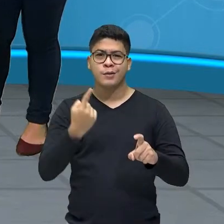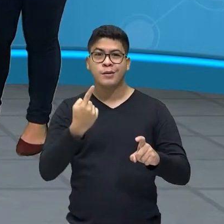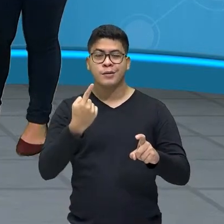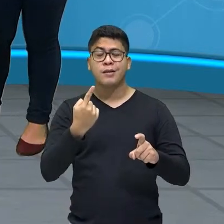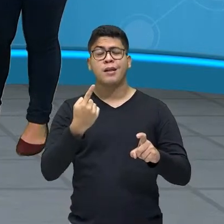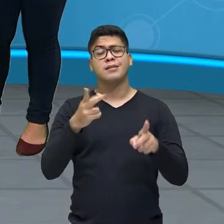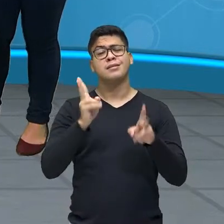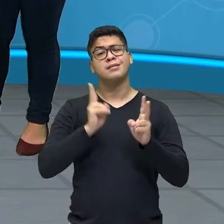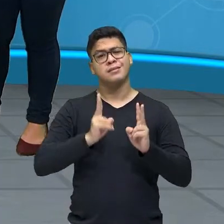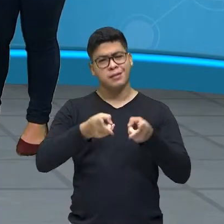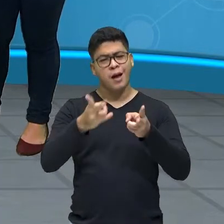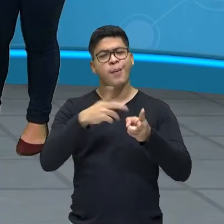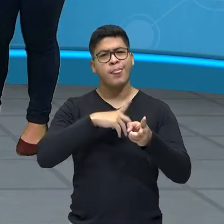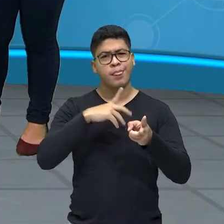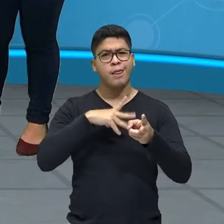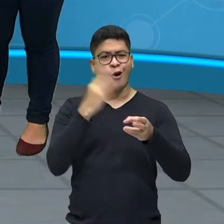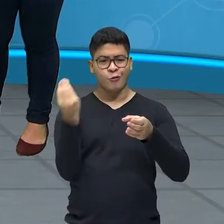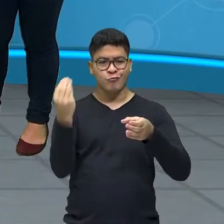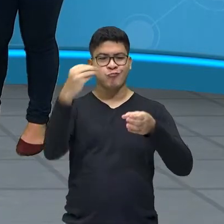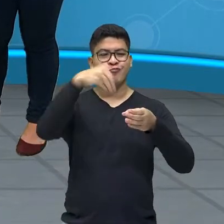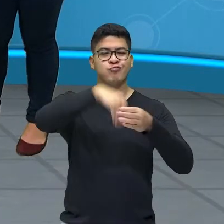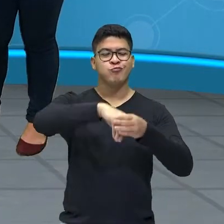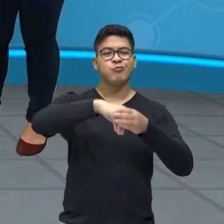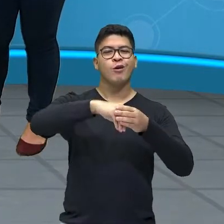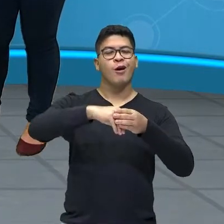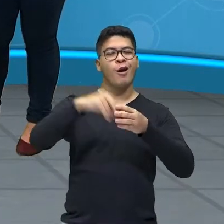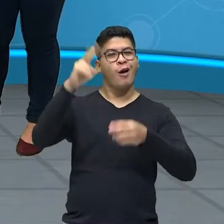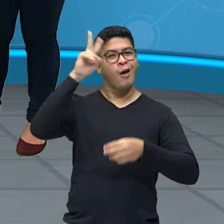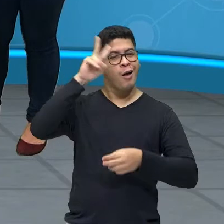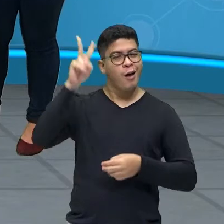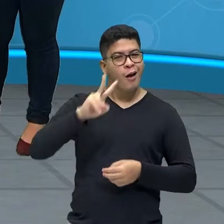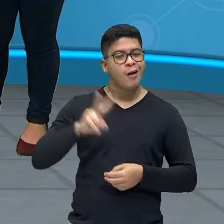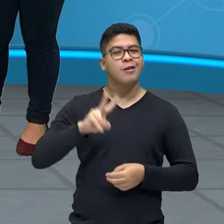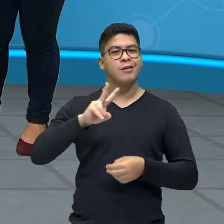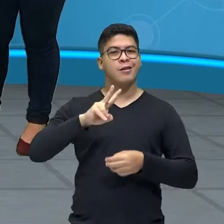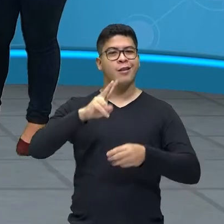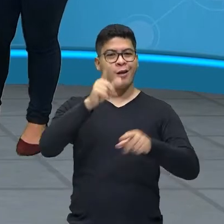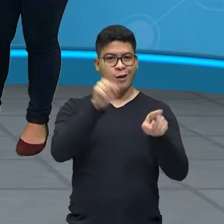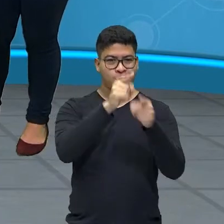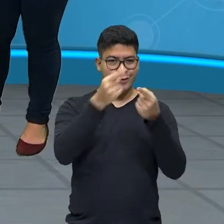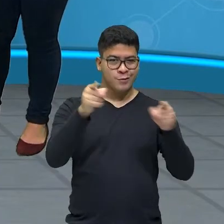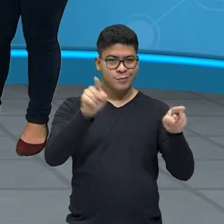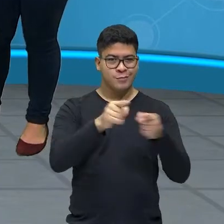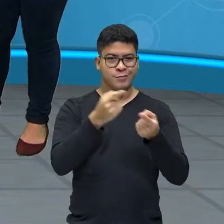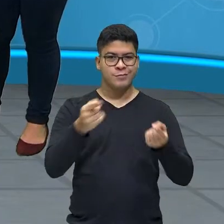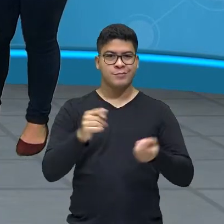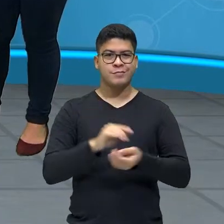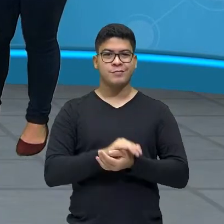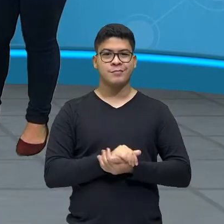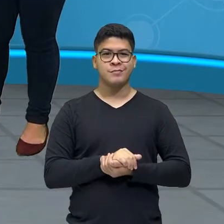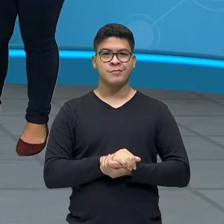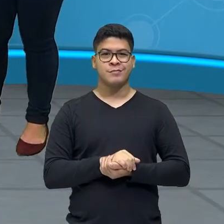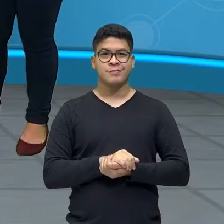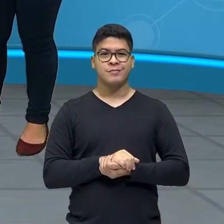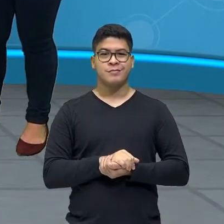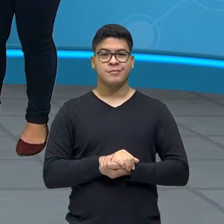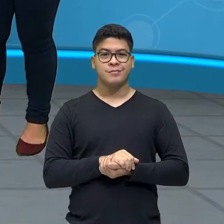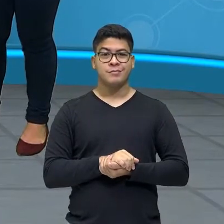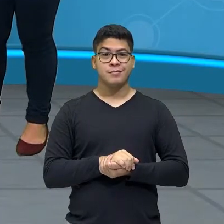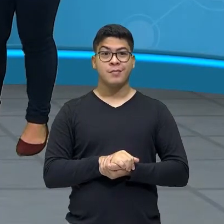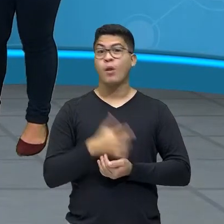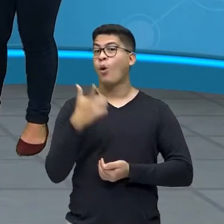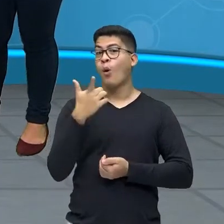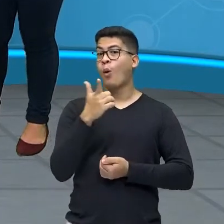Uma lenda amazônica que vão contar a origem ou a história daquela lenda. Prosseguindo, além da